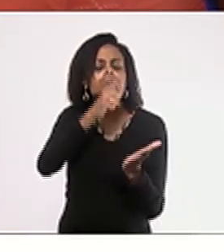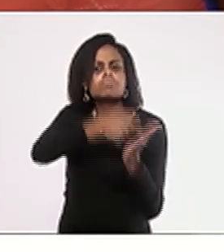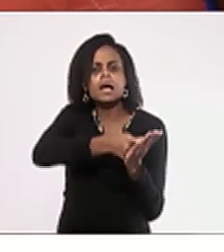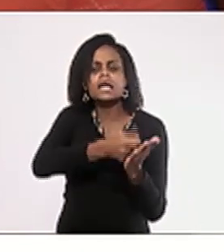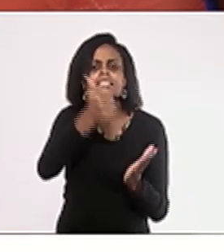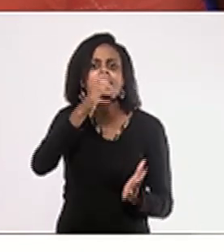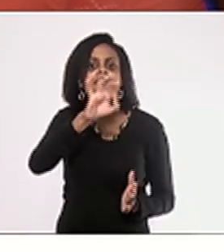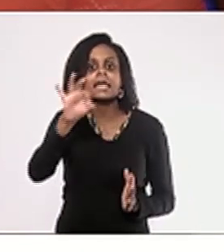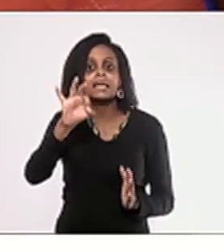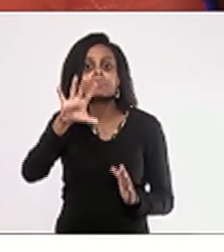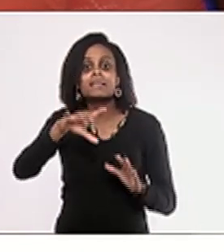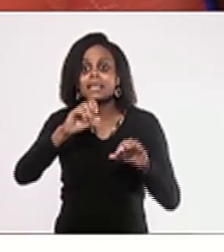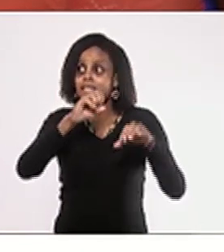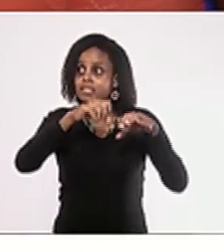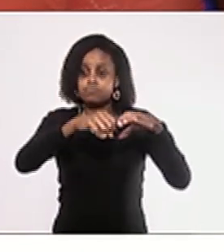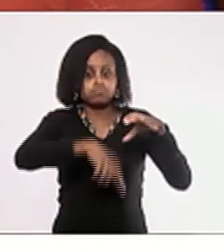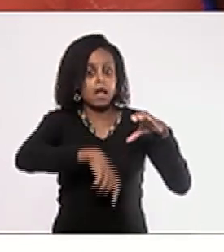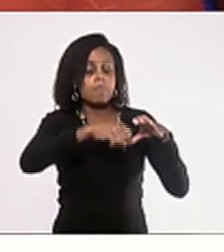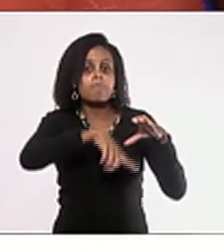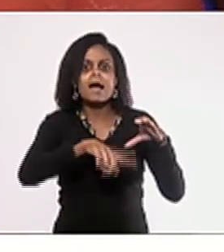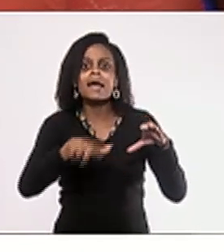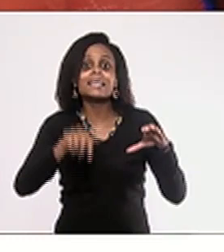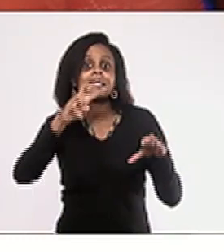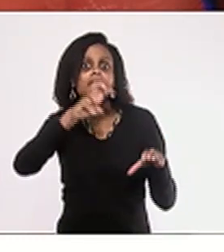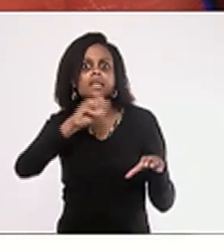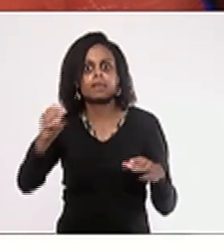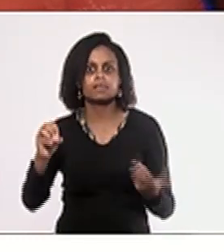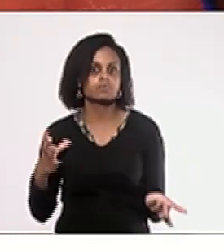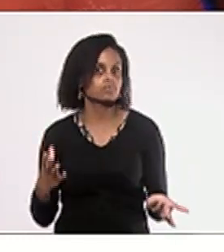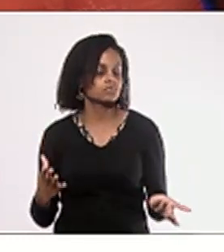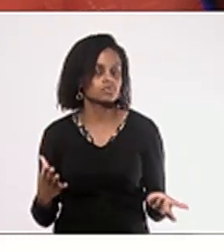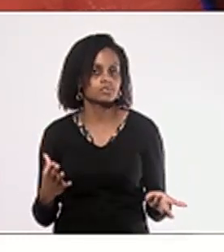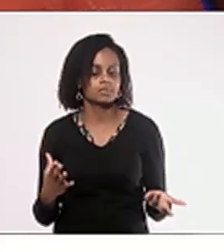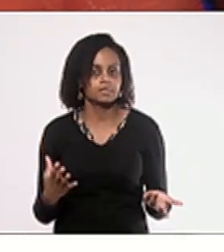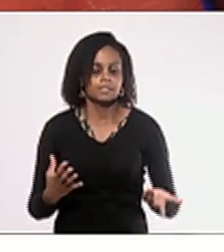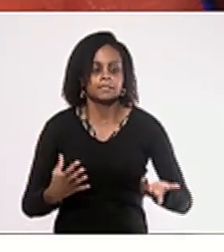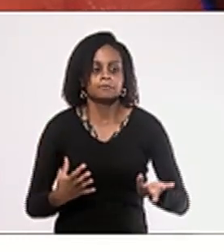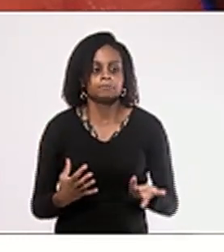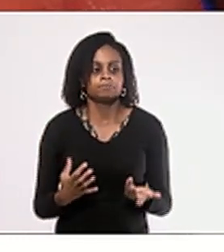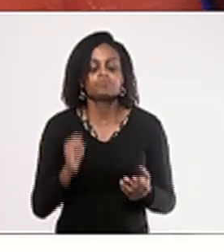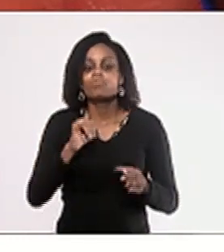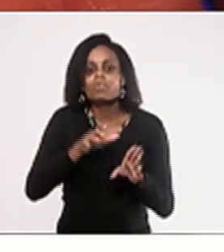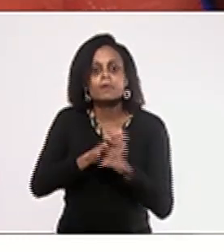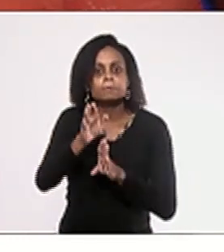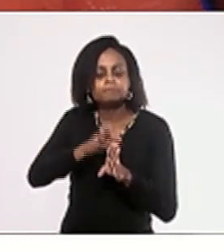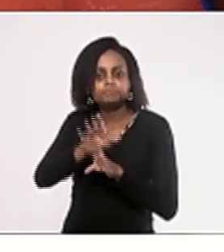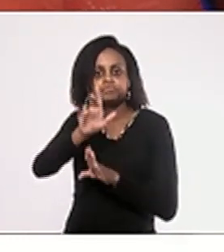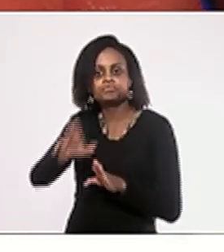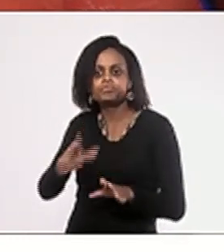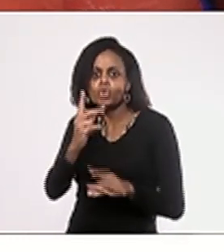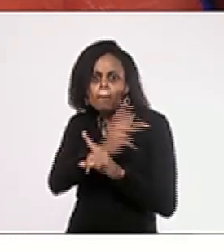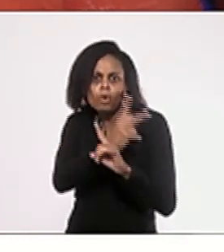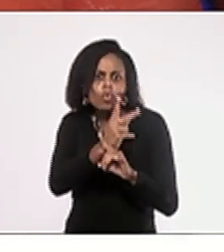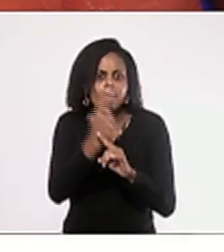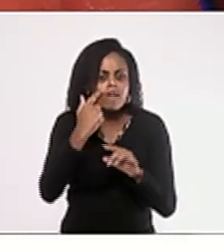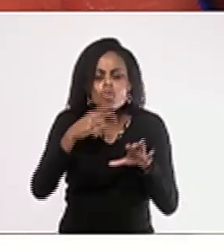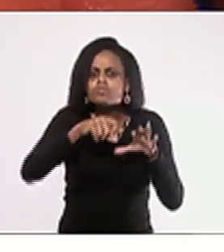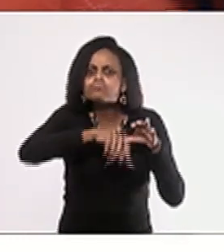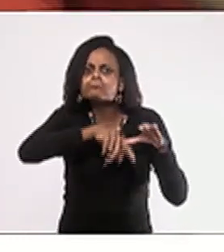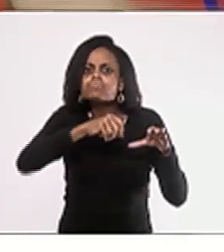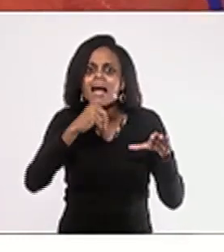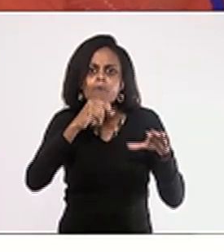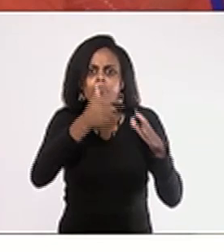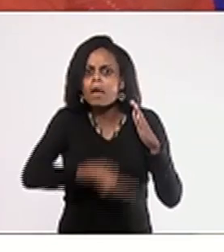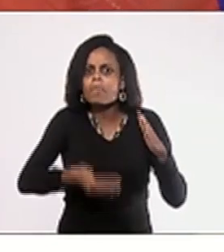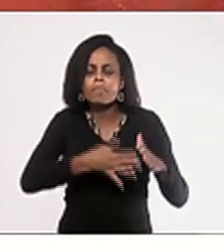500. Se fizer uma conta fria, se você orientar o cliente, procura vazamento, A princípio,